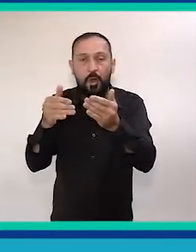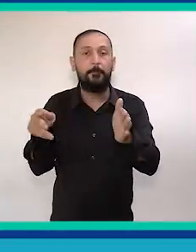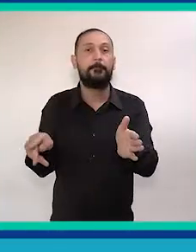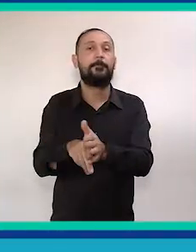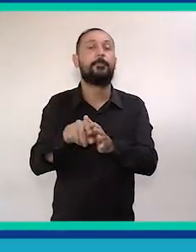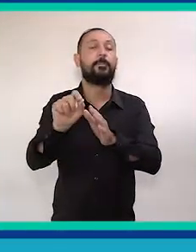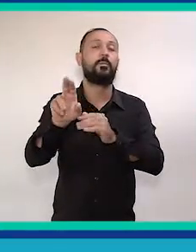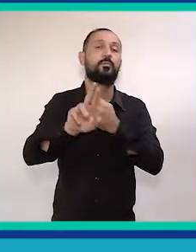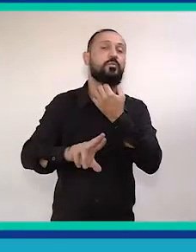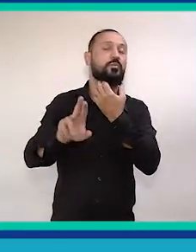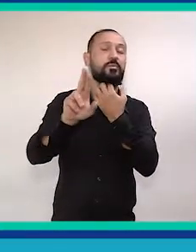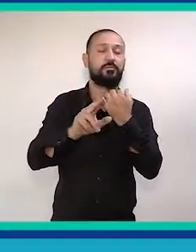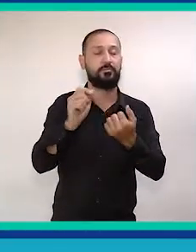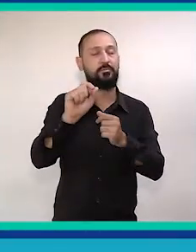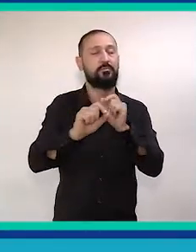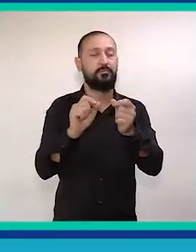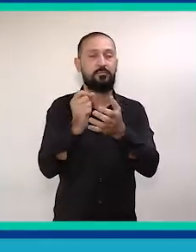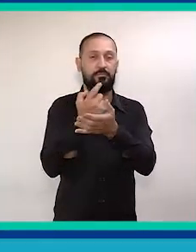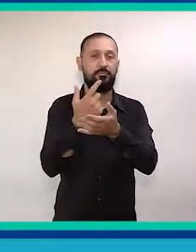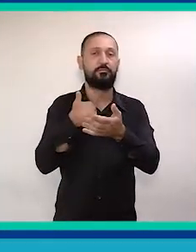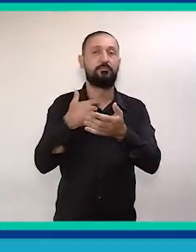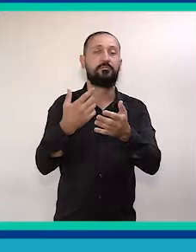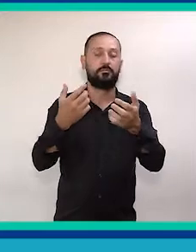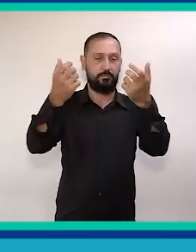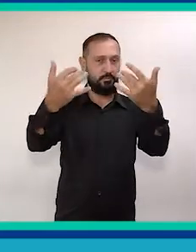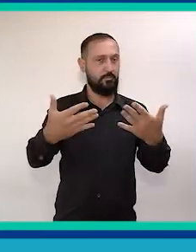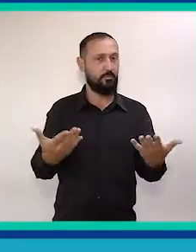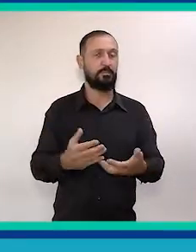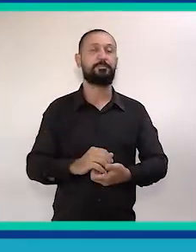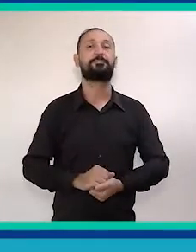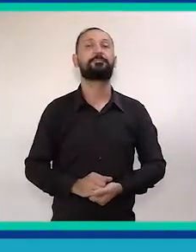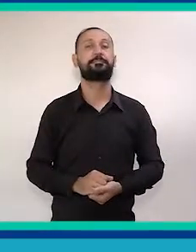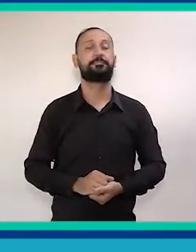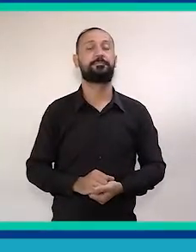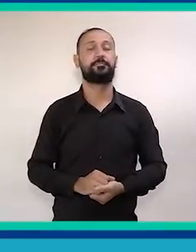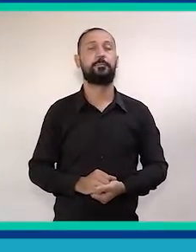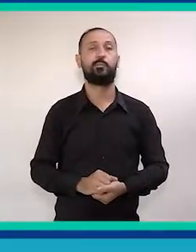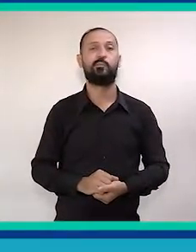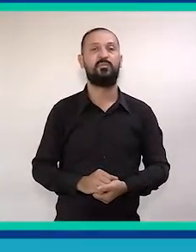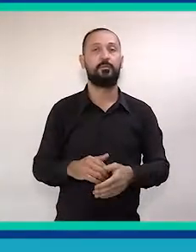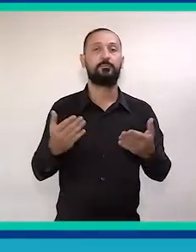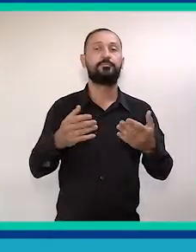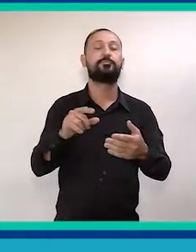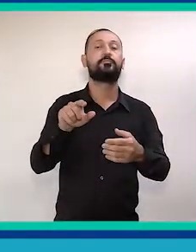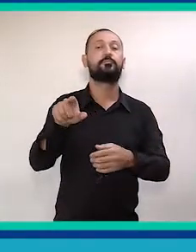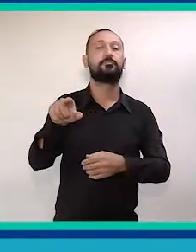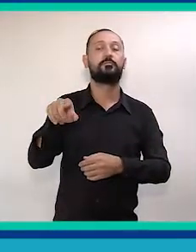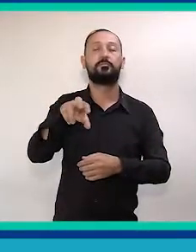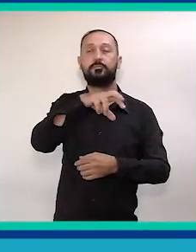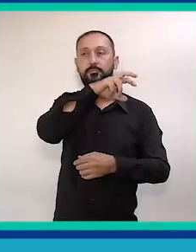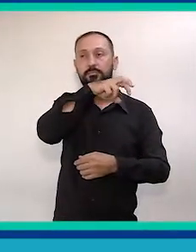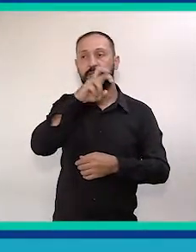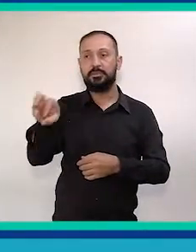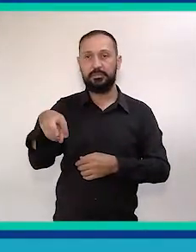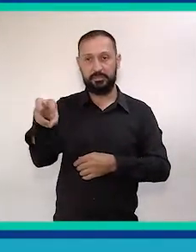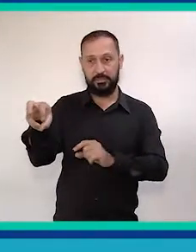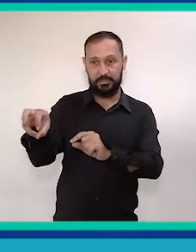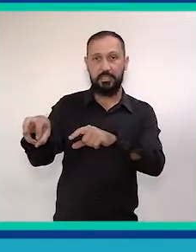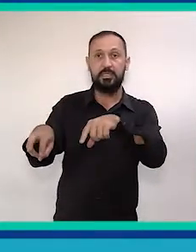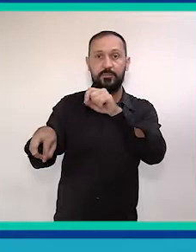gente conseguir dar uma aplicação farmacológica que eu acabei de comentar aí. Bom, então, a